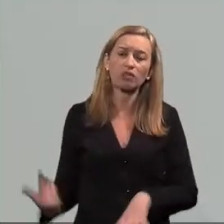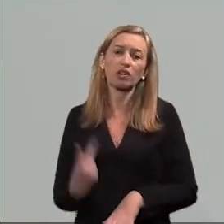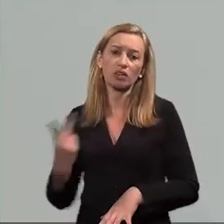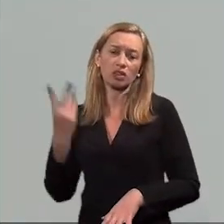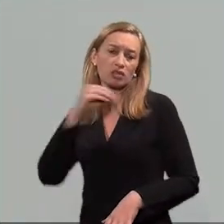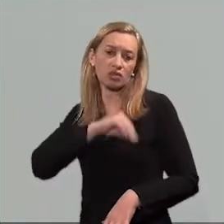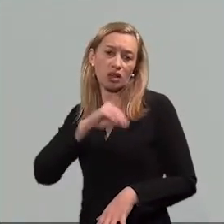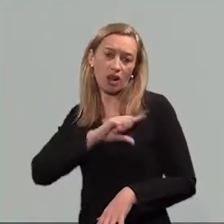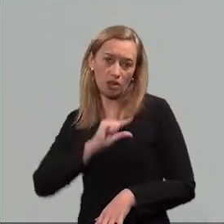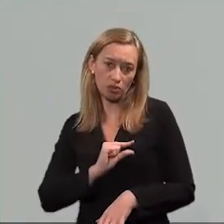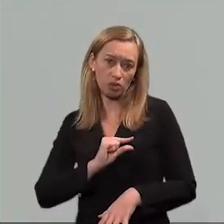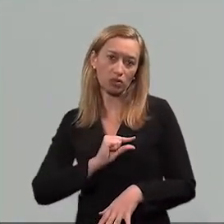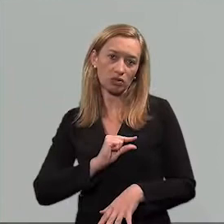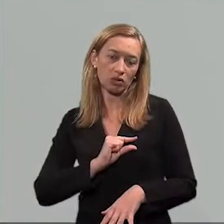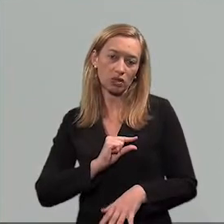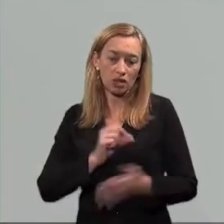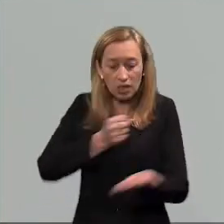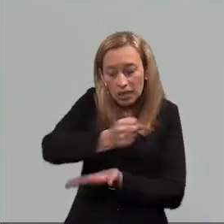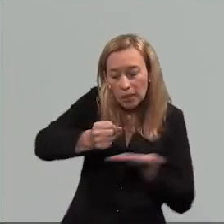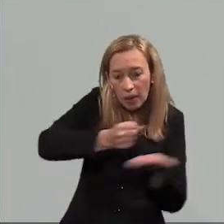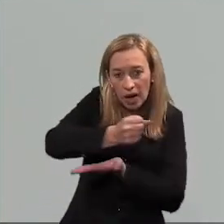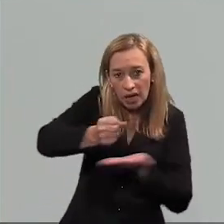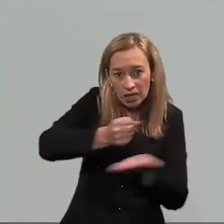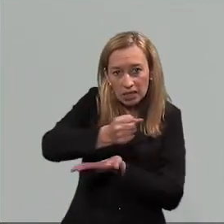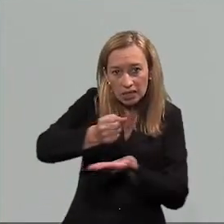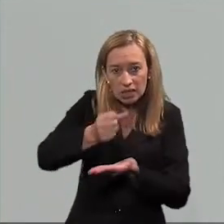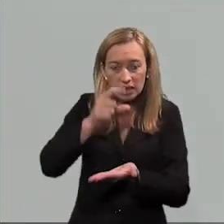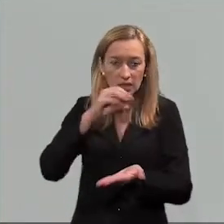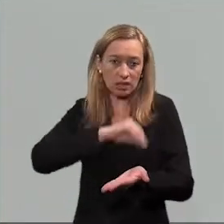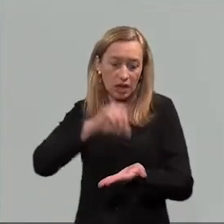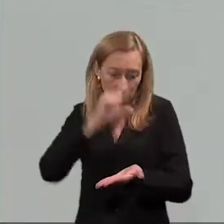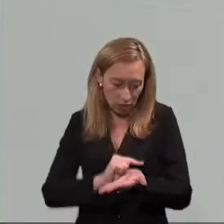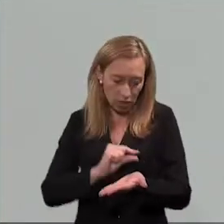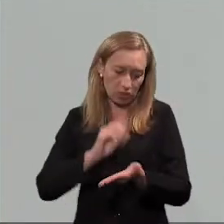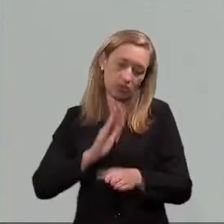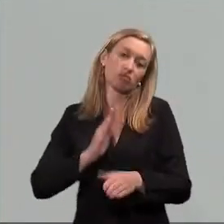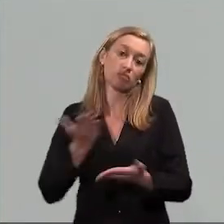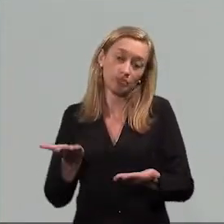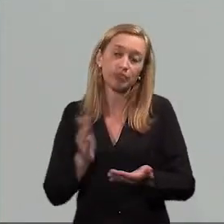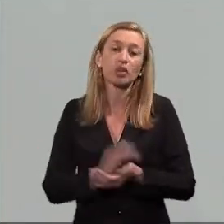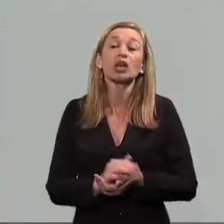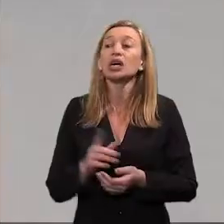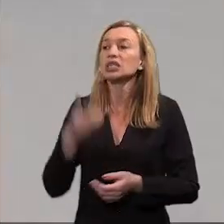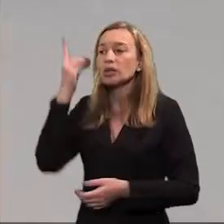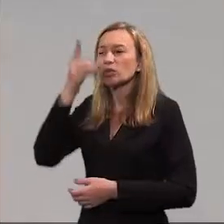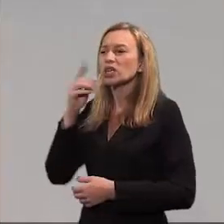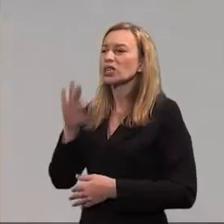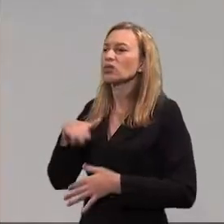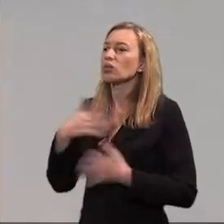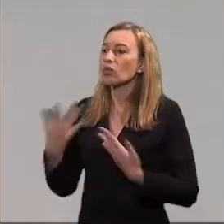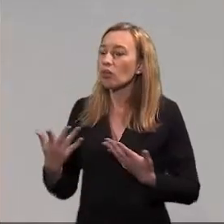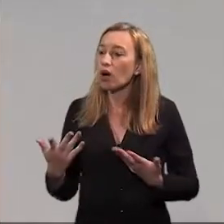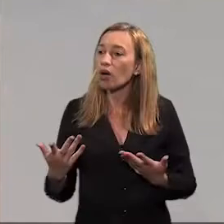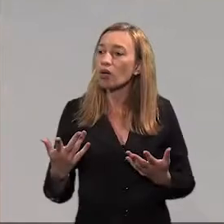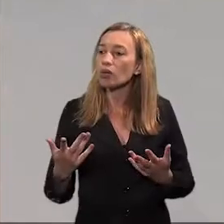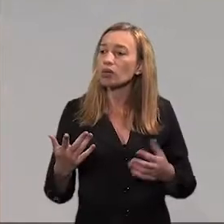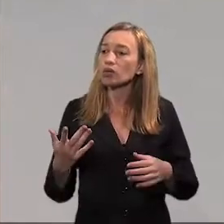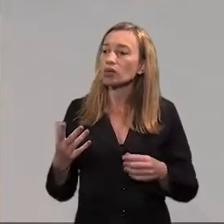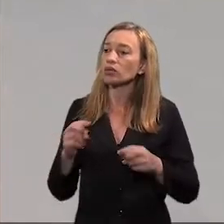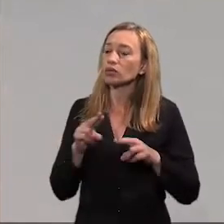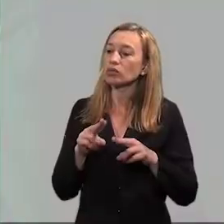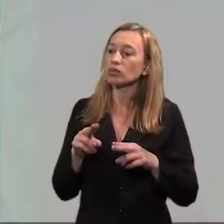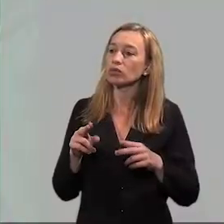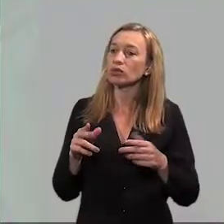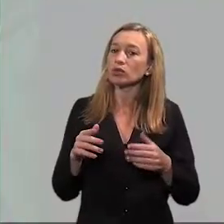interromper a valorização do salário mínimo para que quem está na base da pirâmide ganhe ainda menos. Deputado, quais são os próximos passos